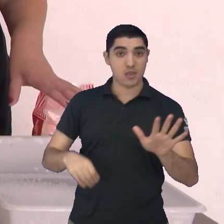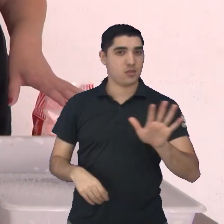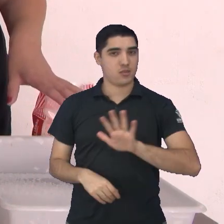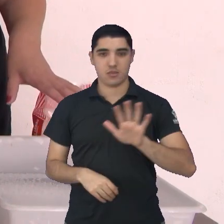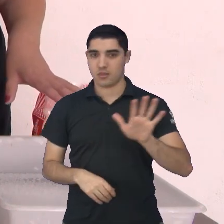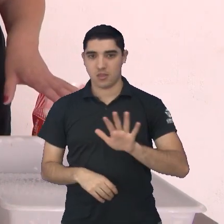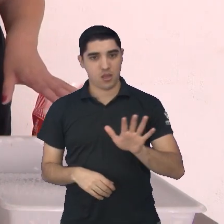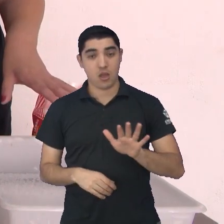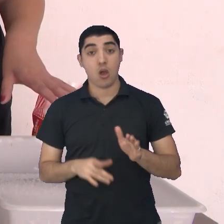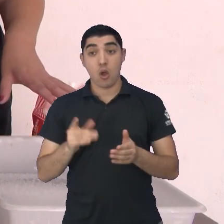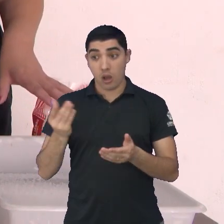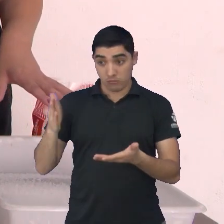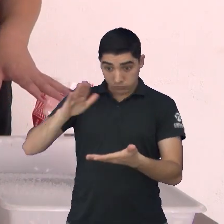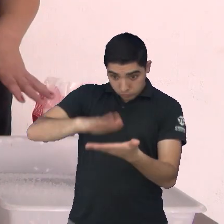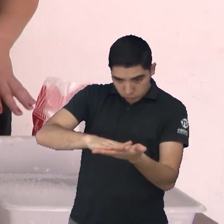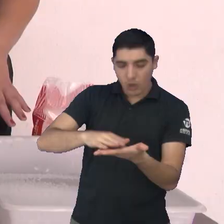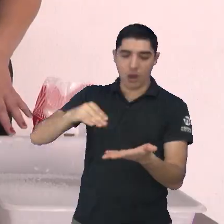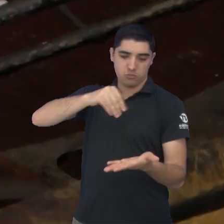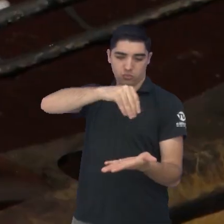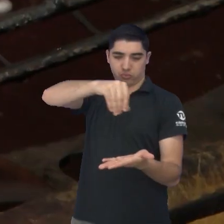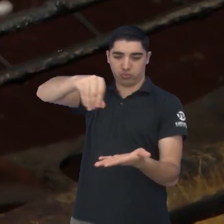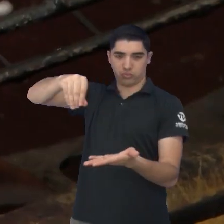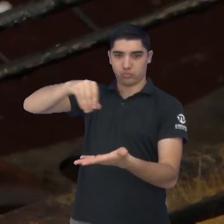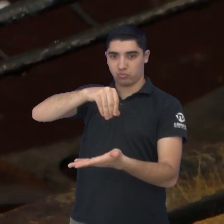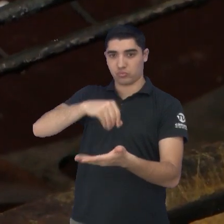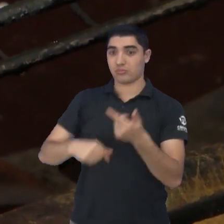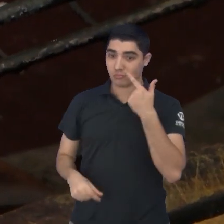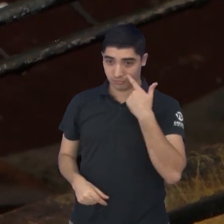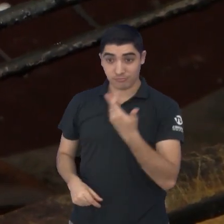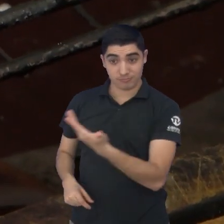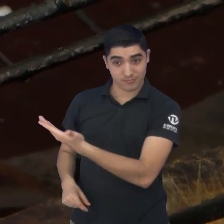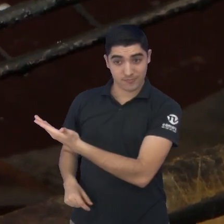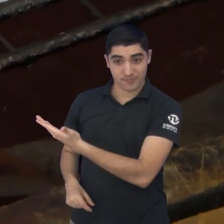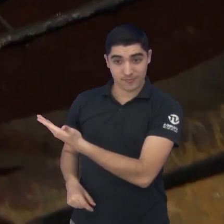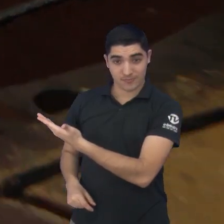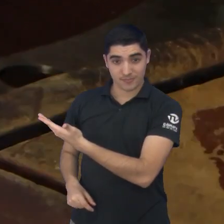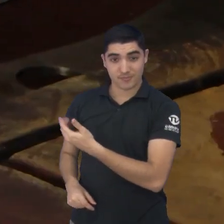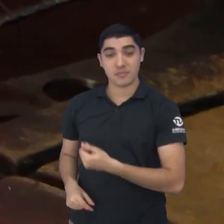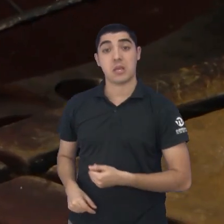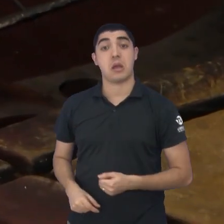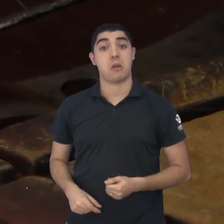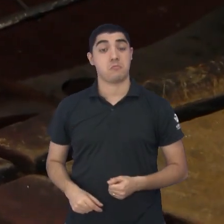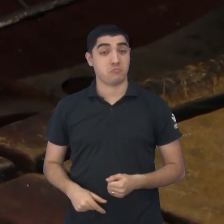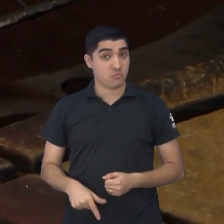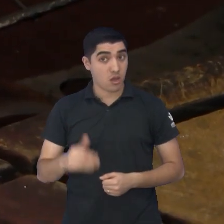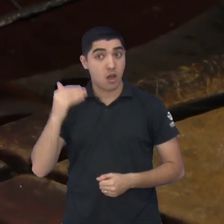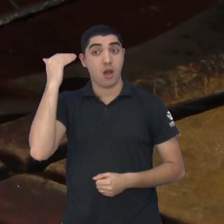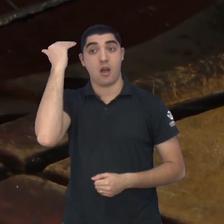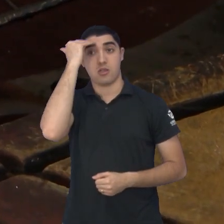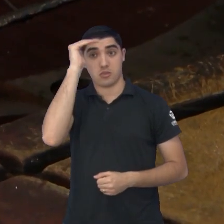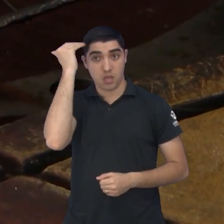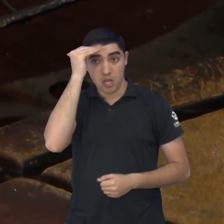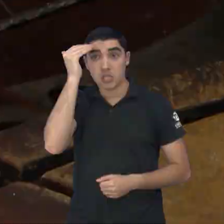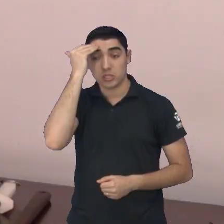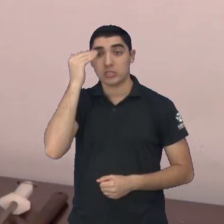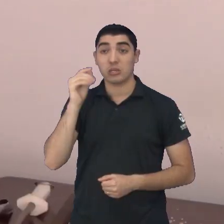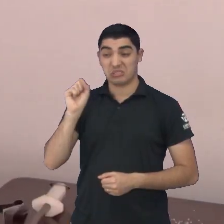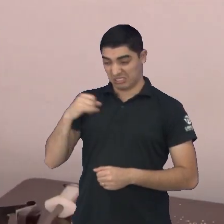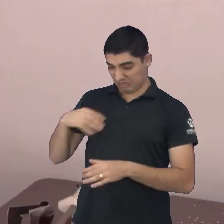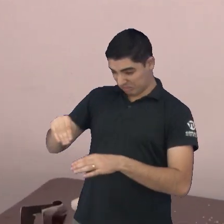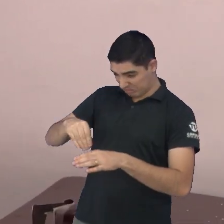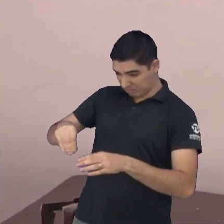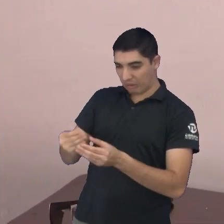sal nela que você for pôr na churrasqueira. Você põe na grelha, coloca o sal e põe na churrasqueira. Segundo segredo, hein? Senão eu vou salgar a carne.